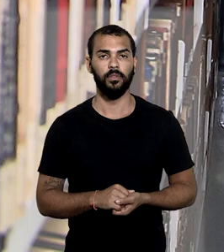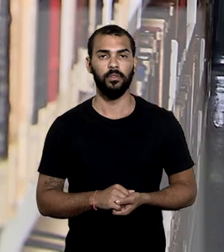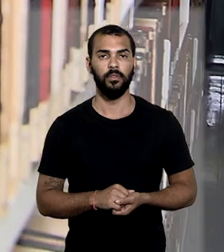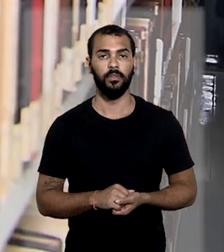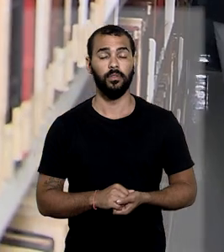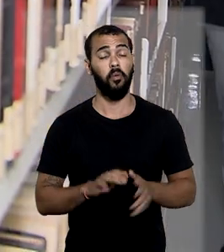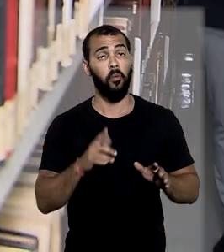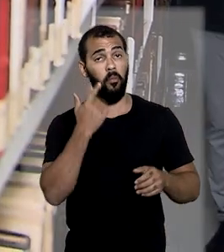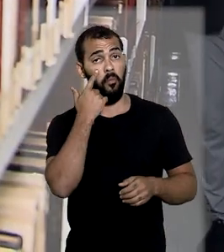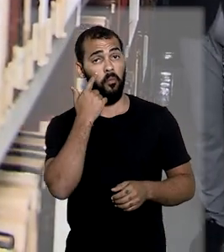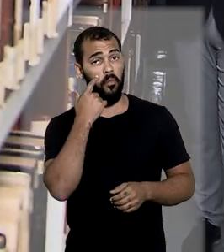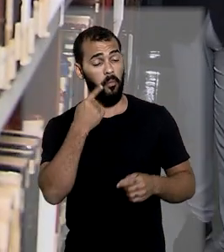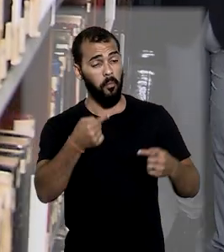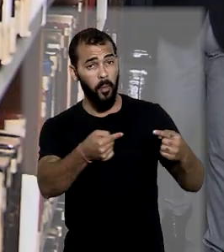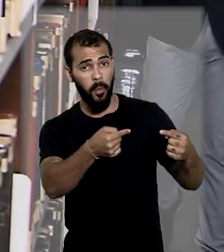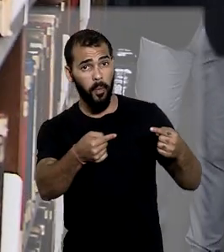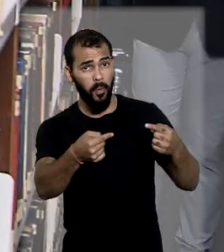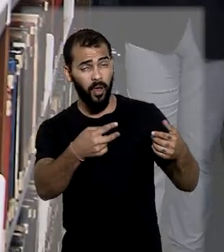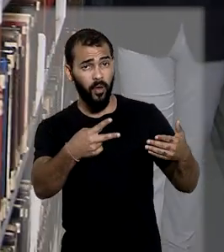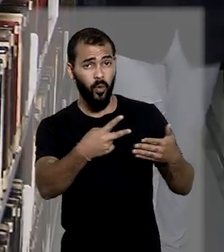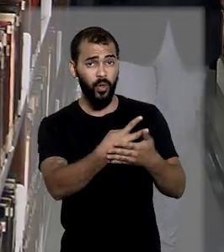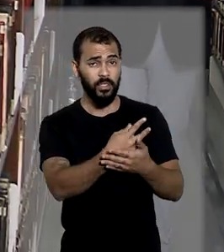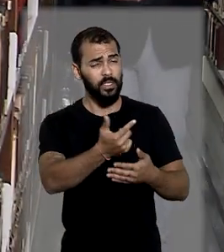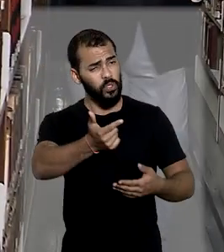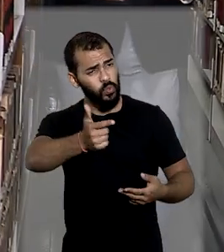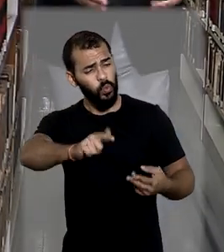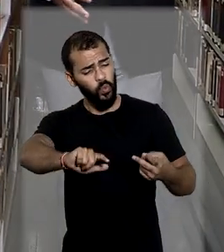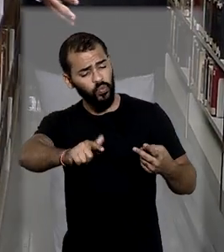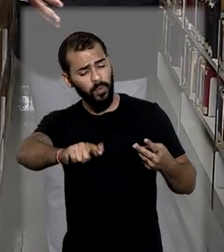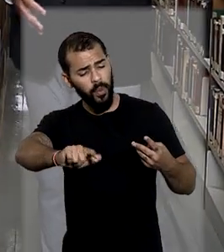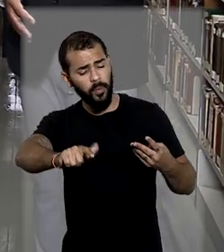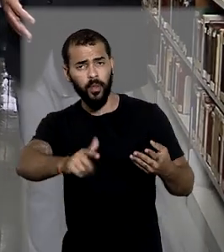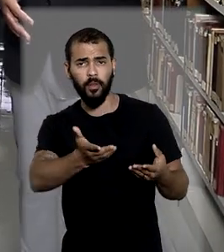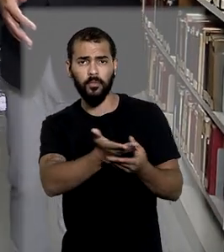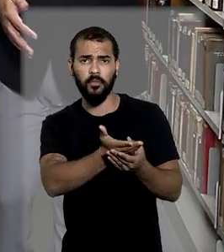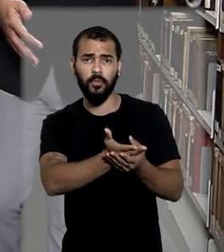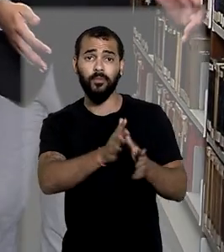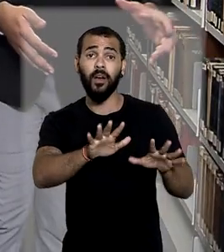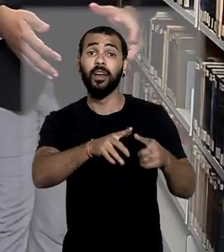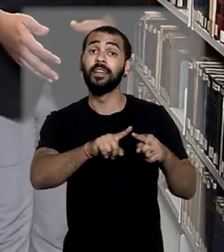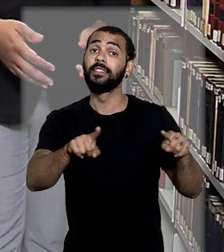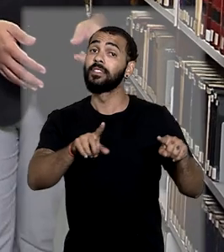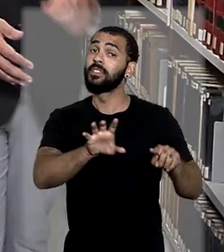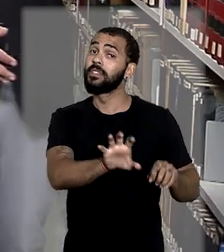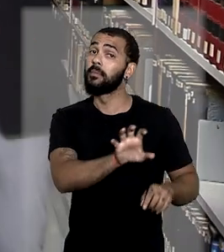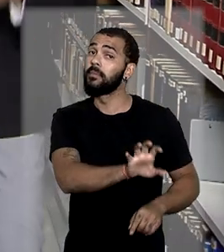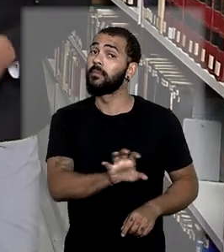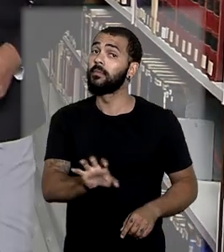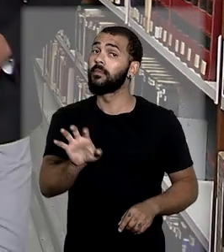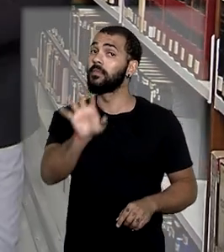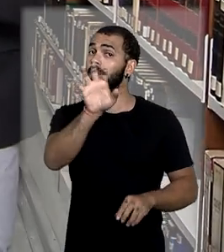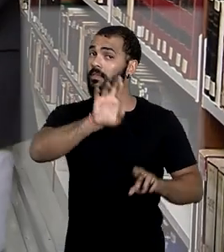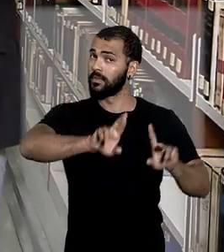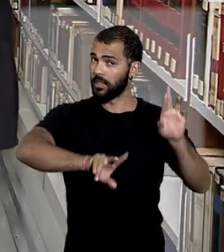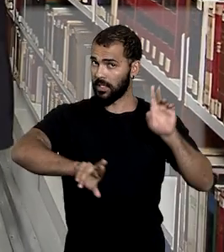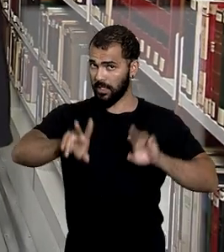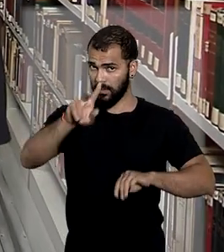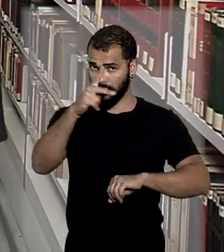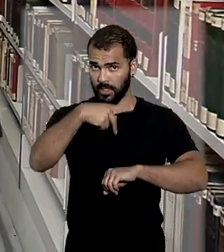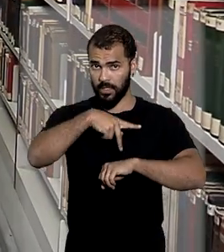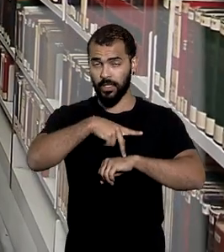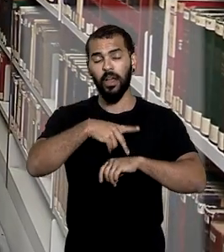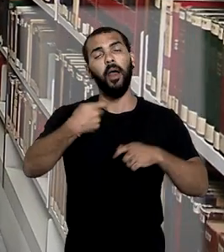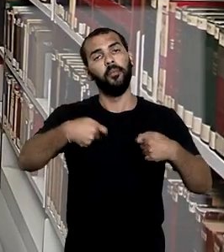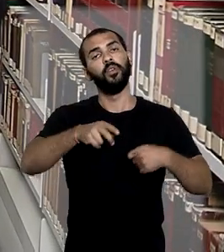Quando o mesmo conflito é observado no mesmo processo, muitas vezes em diferentes regiões do país, o Tribunal da Cidadania